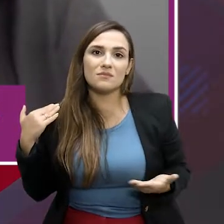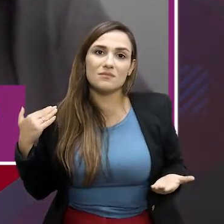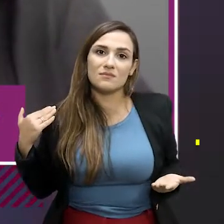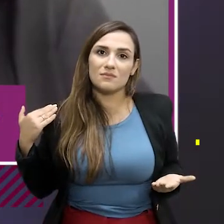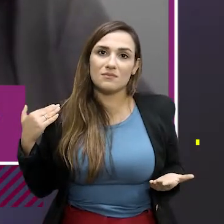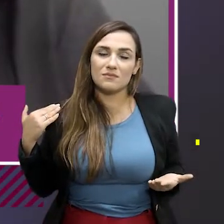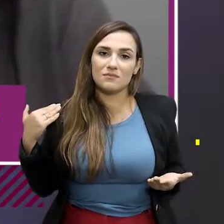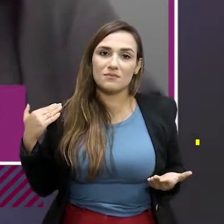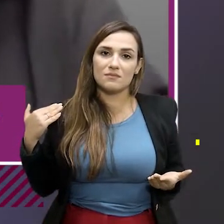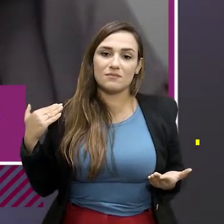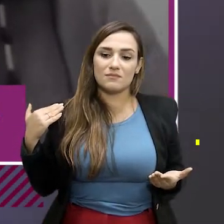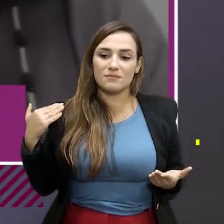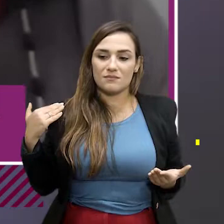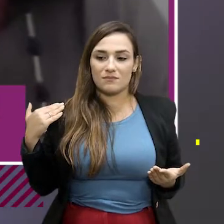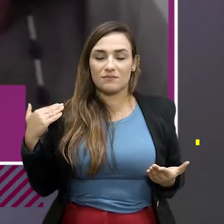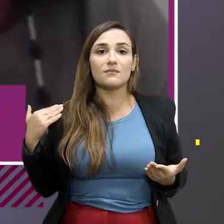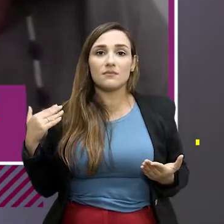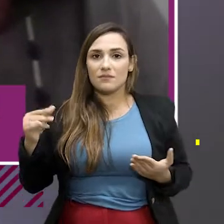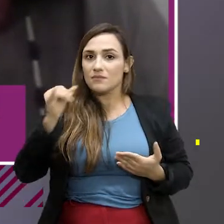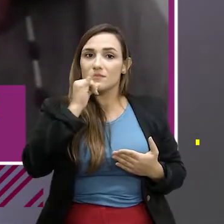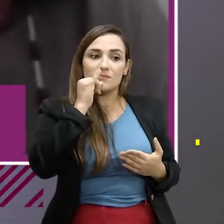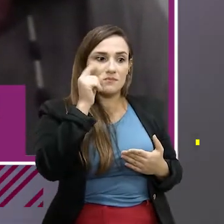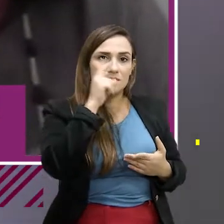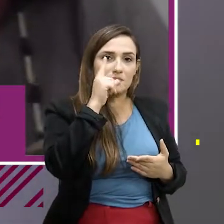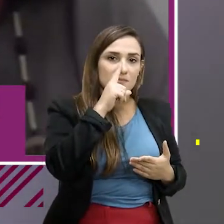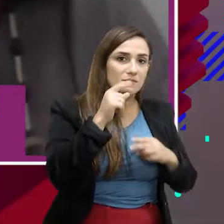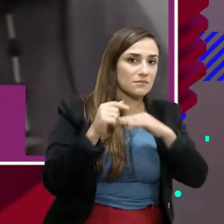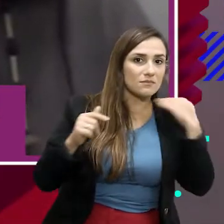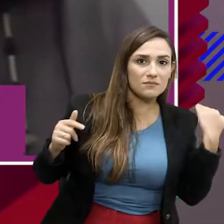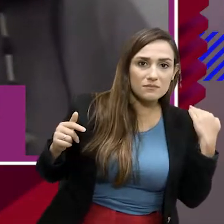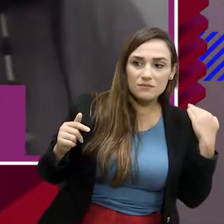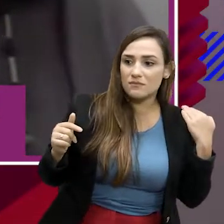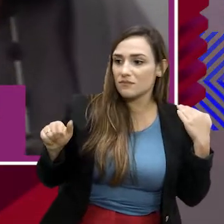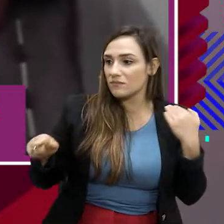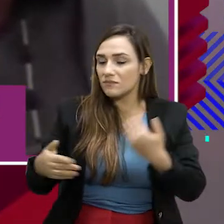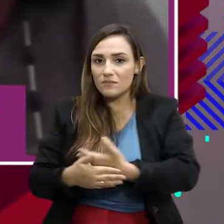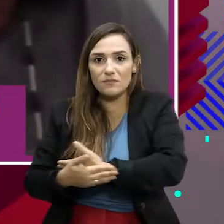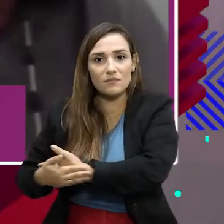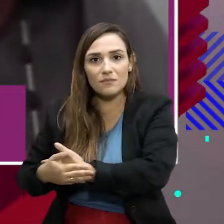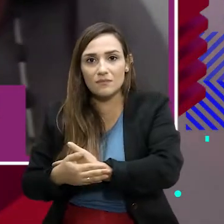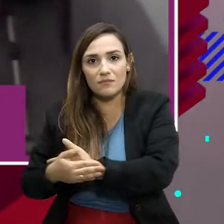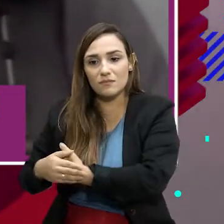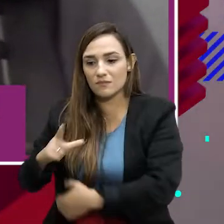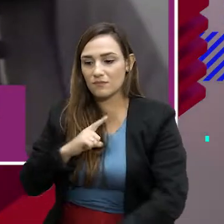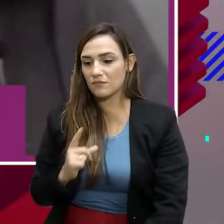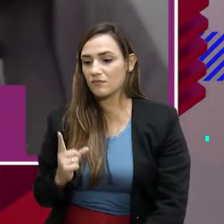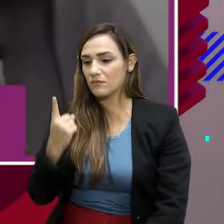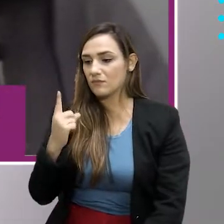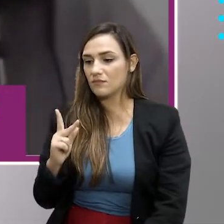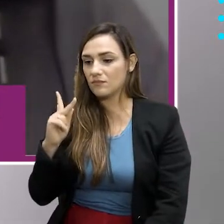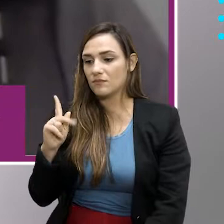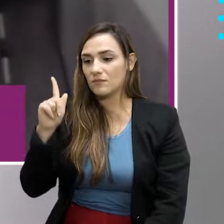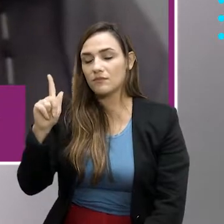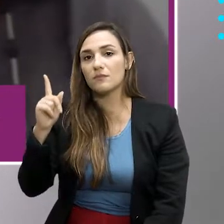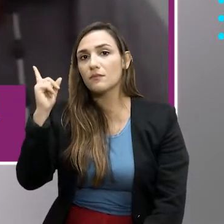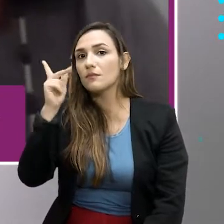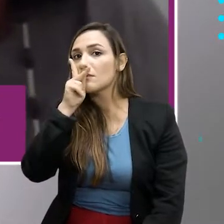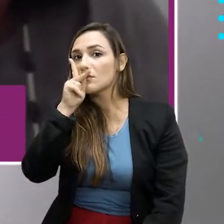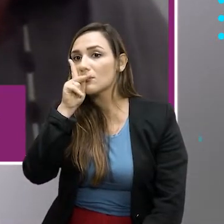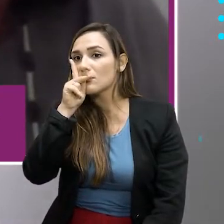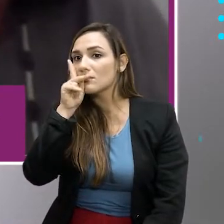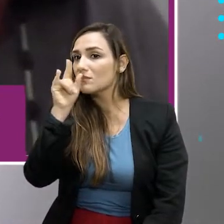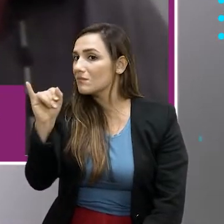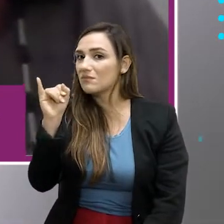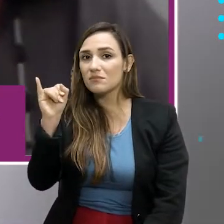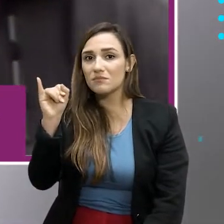conseguiu sobreviver e de repente você tem um bebê, isso eu vivi de perto, um bebê de